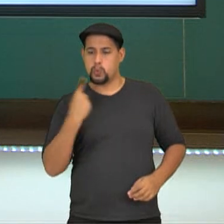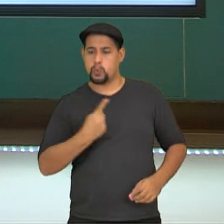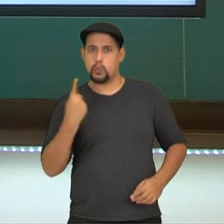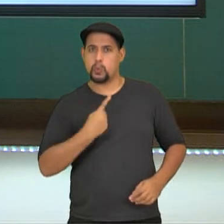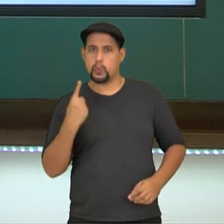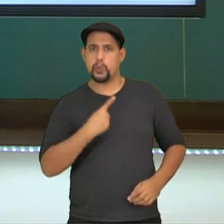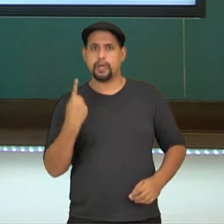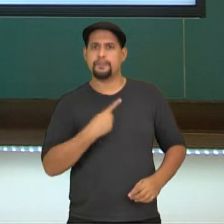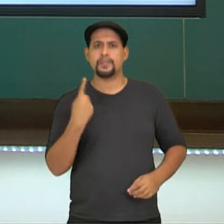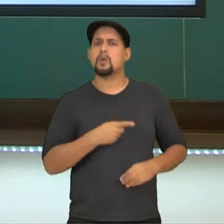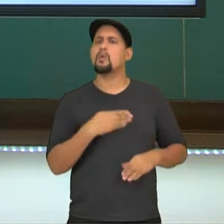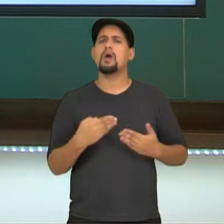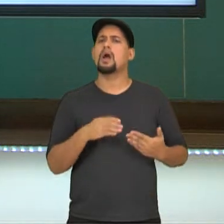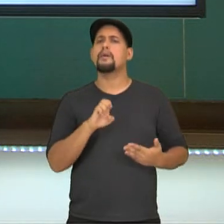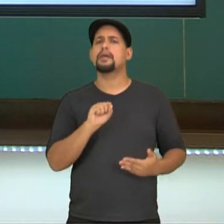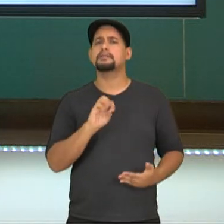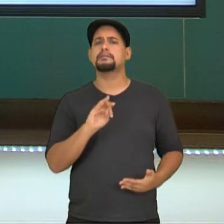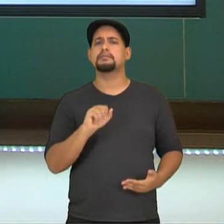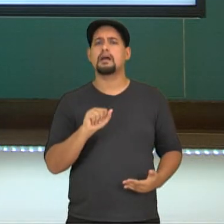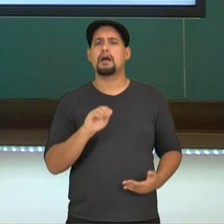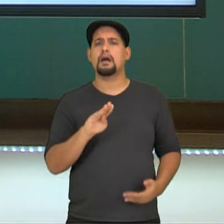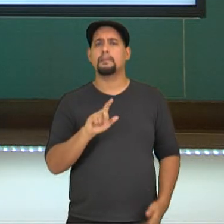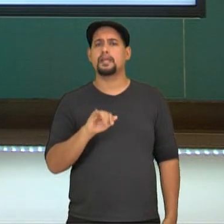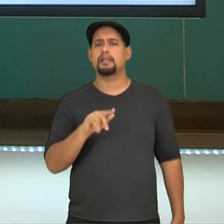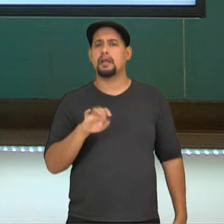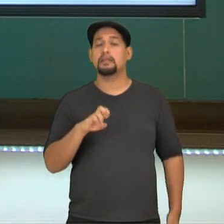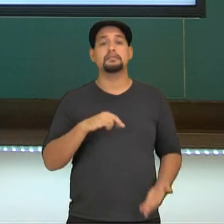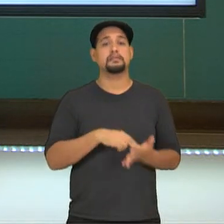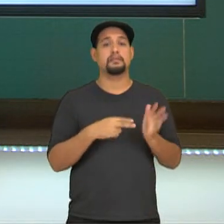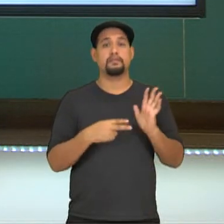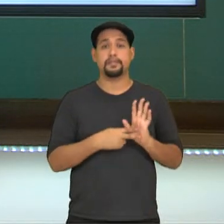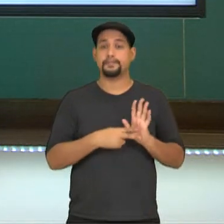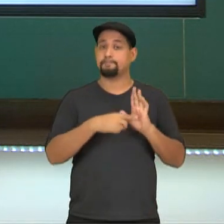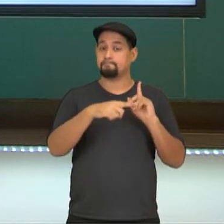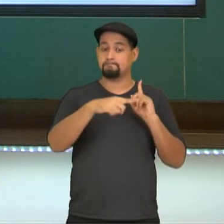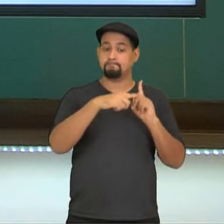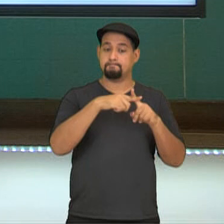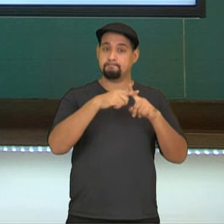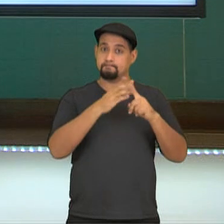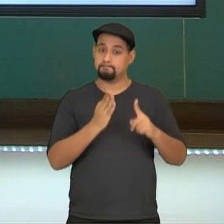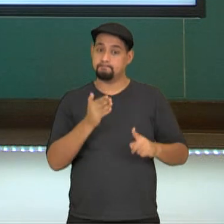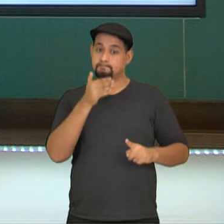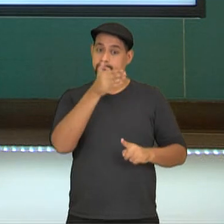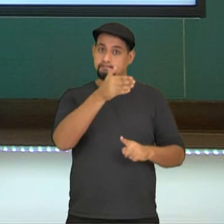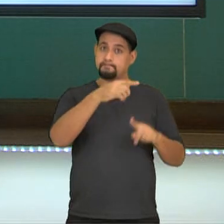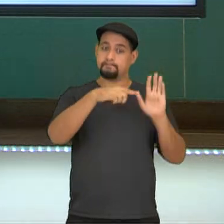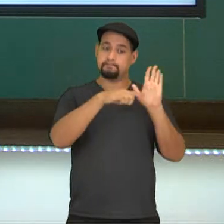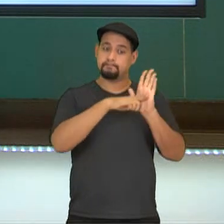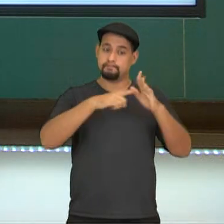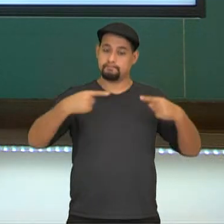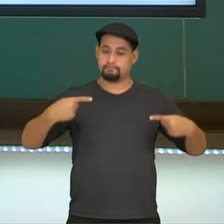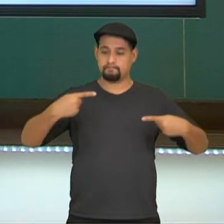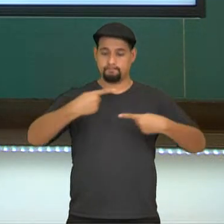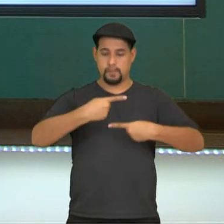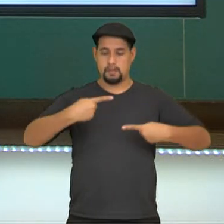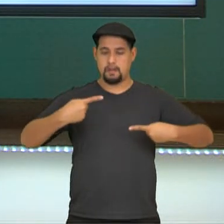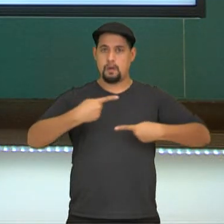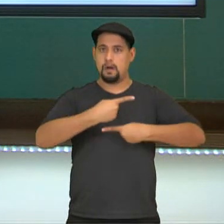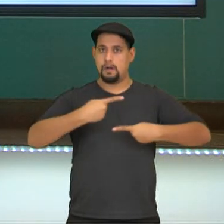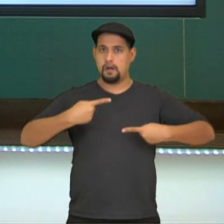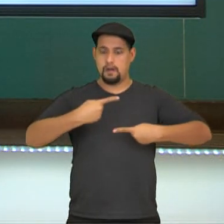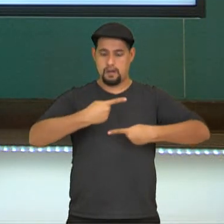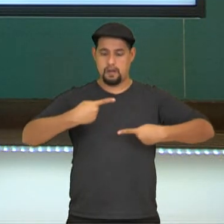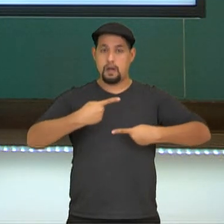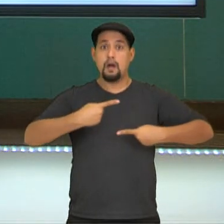Ou seja, qual é a estabilidade? Fazer com que a carga positiva vá na direção do campo e a carga negativa no sentido oposto. Então as forças atuam em